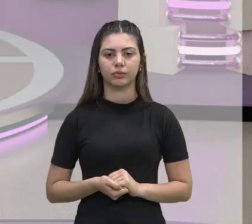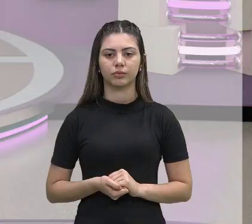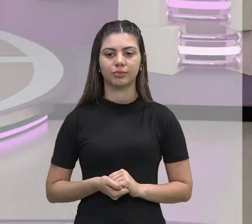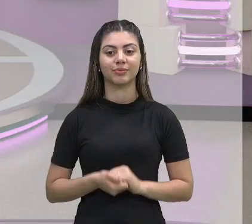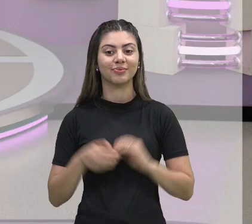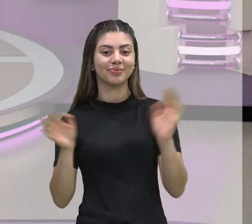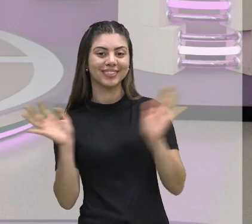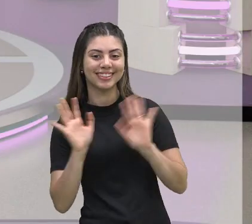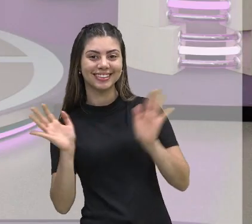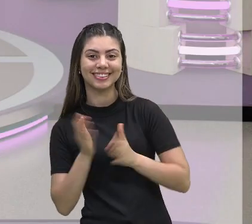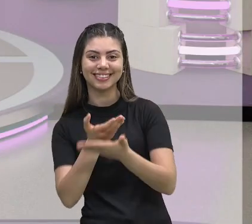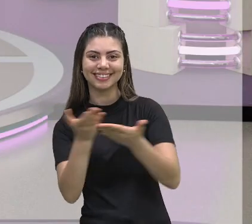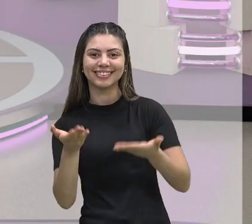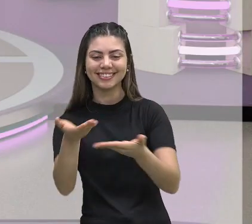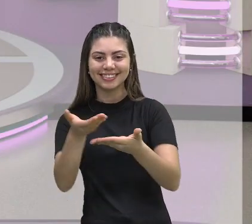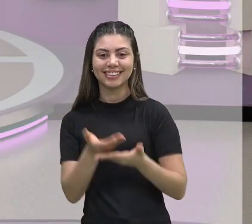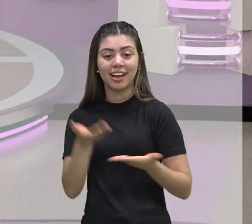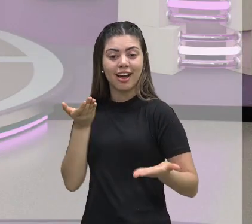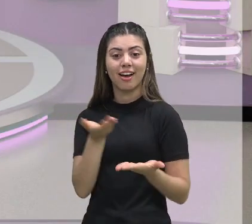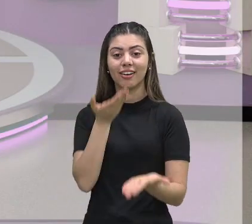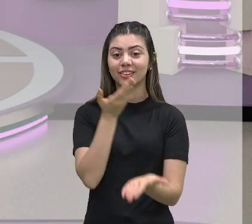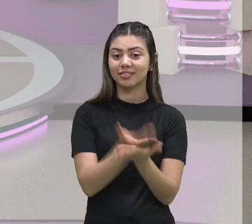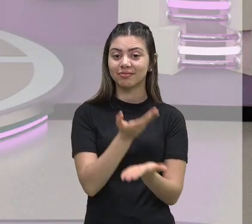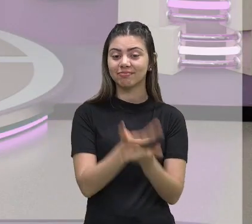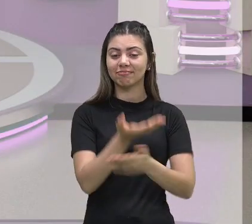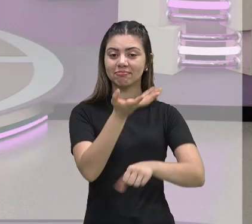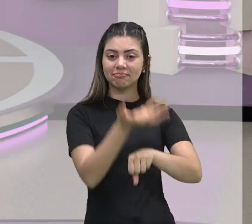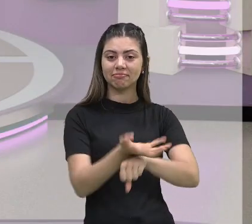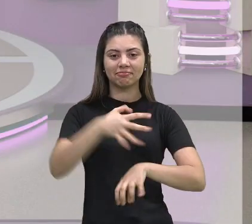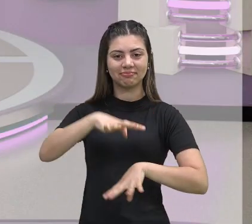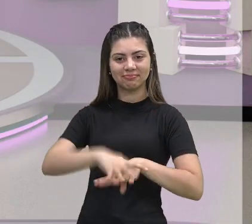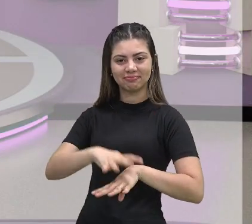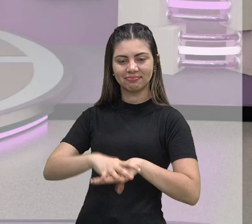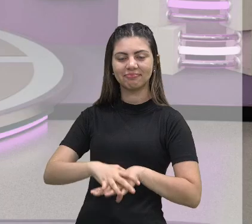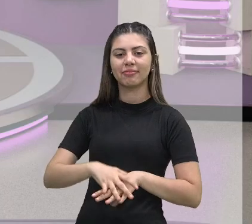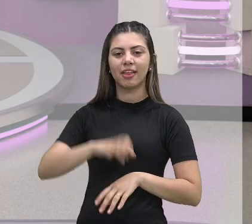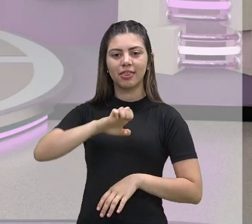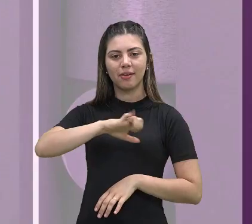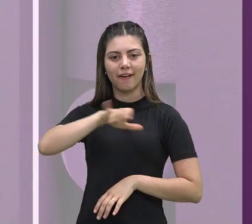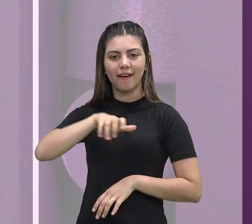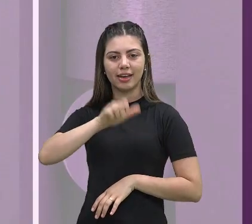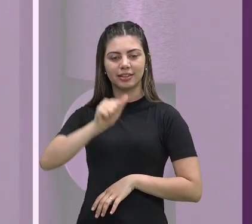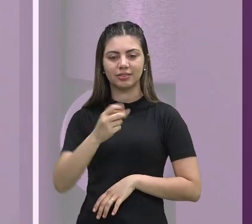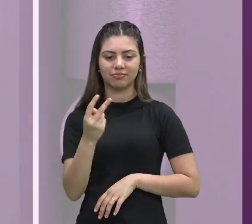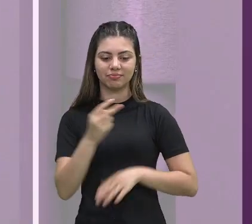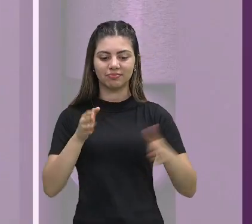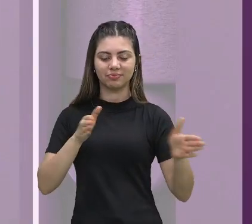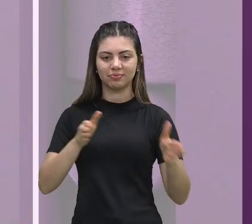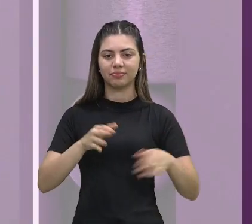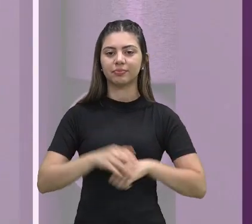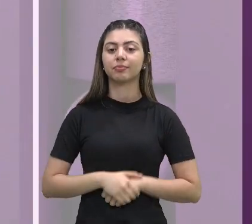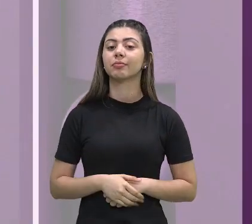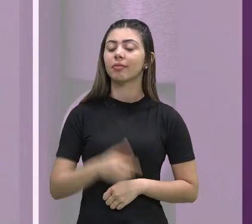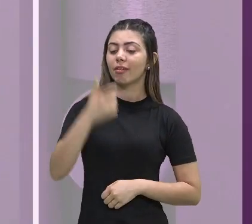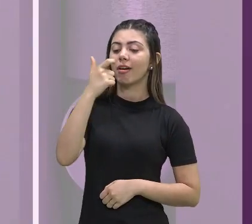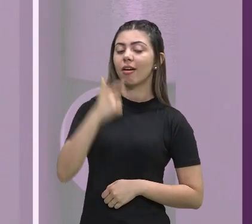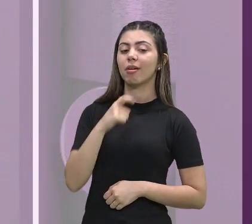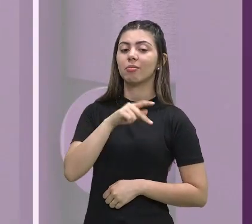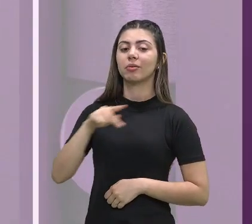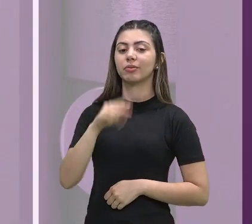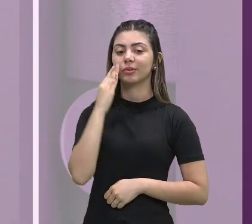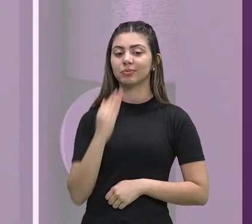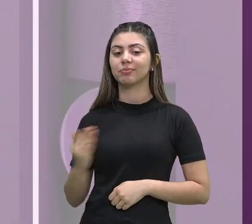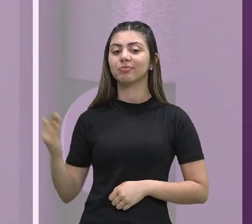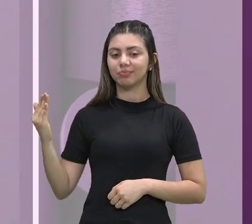Olá sejam todos bem-vindos a mais uma aula do componente de matemática é a segunda fase aqui com vocês quem vos fala o